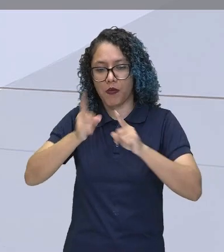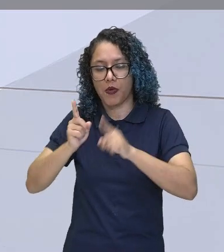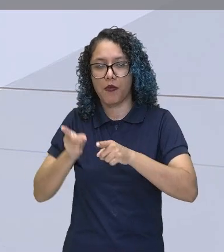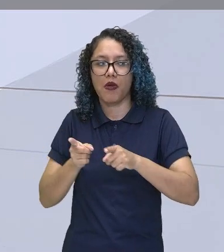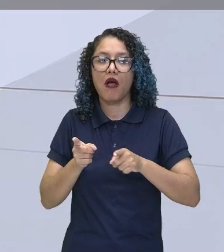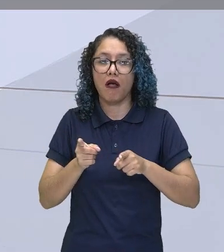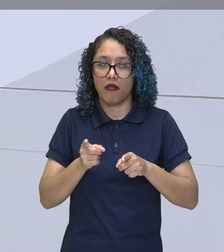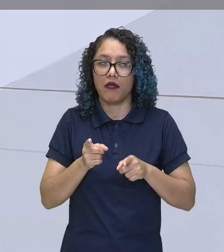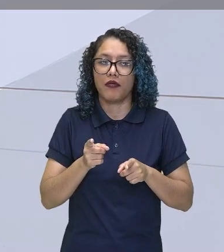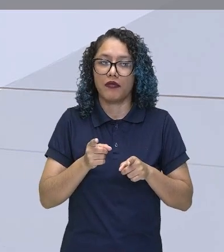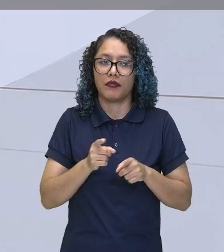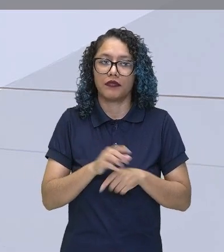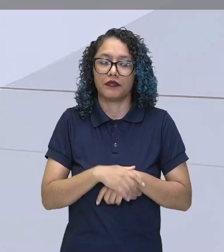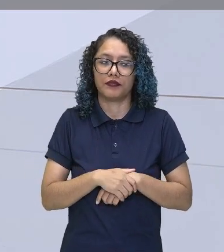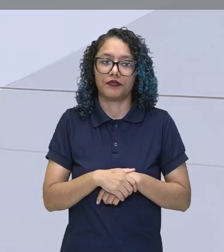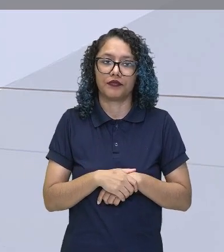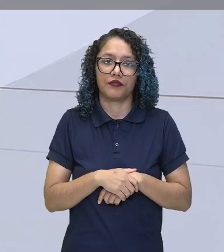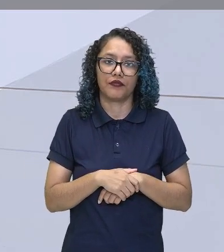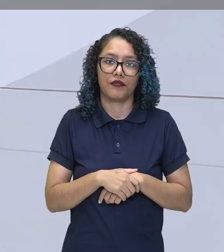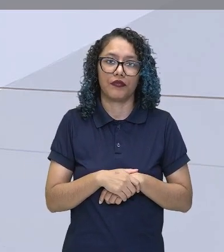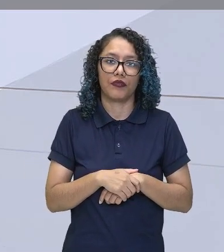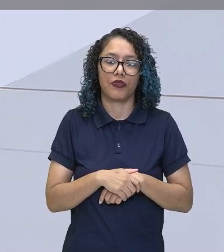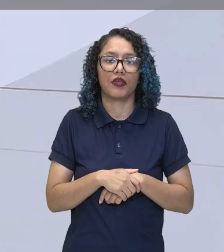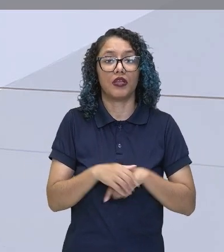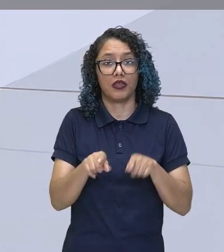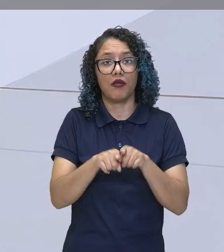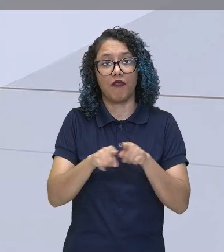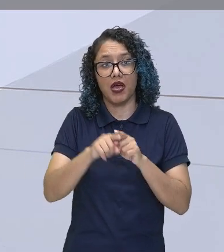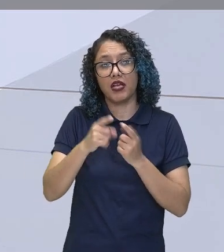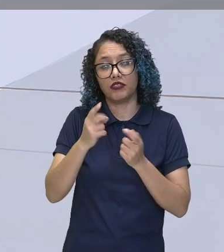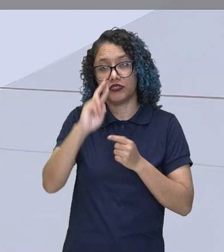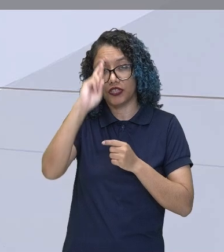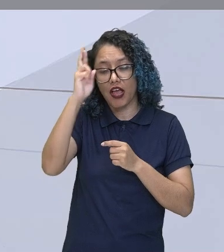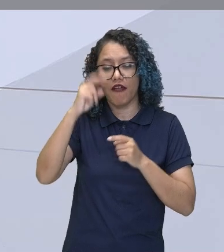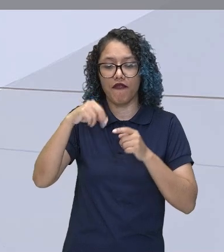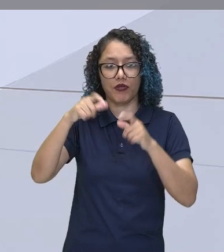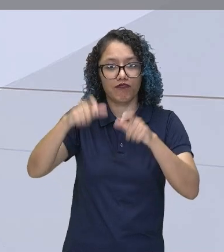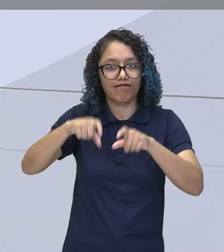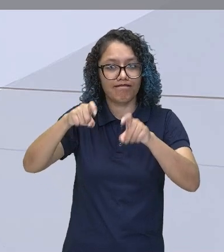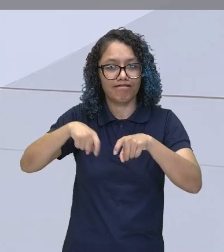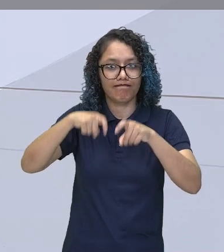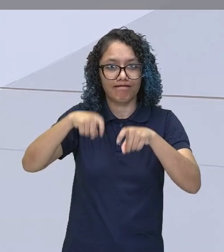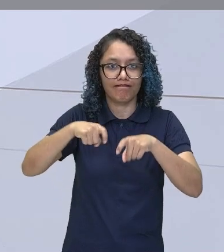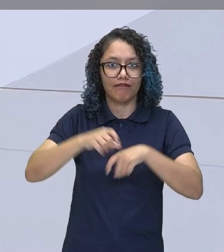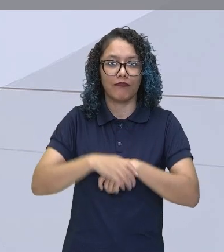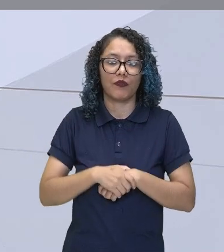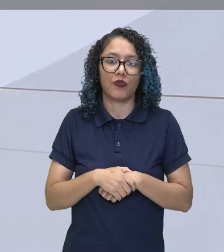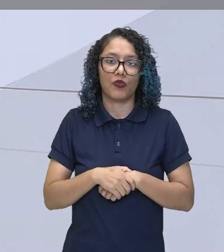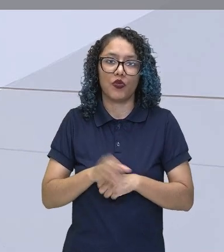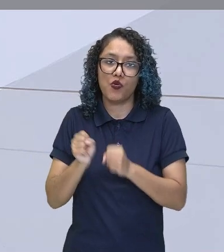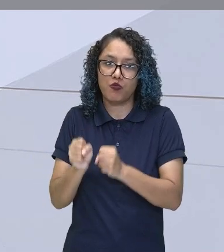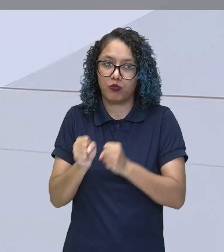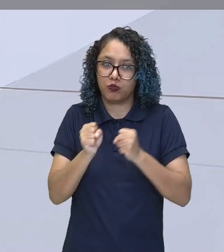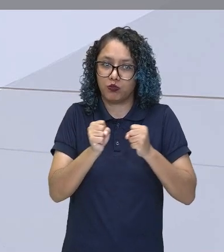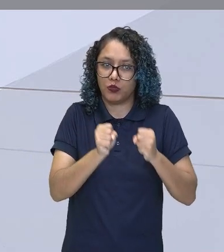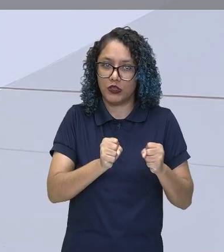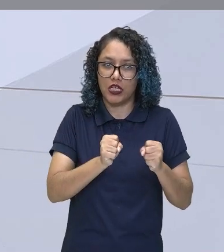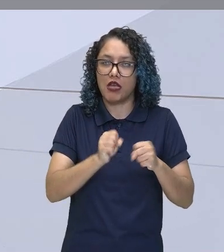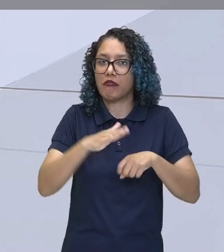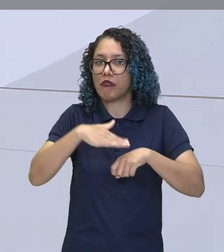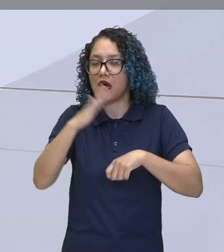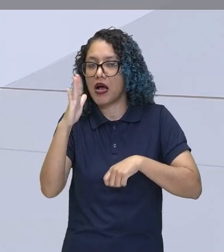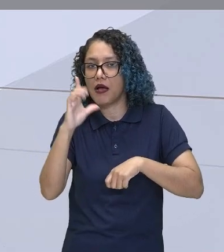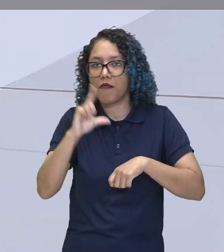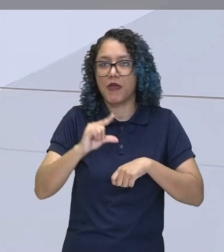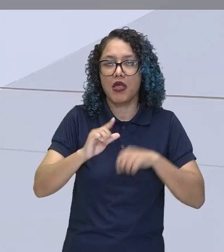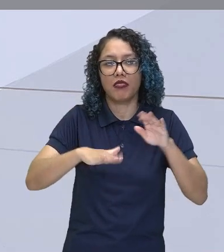chefe político, a um latifundiário, cujo poder era maior ou menor de acordo com o número